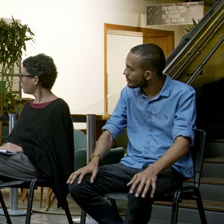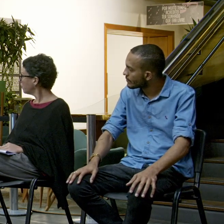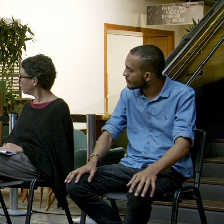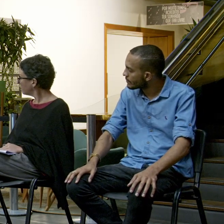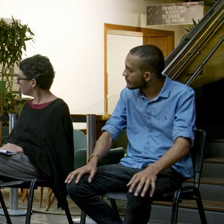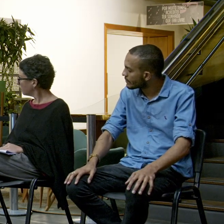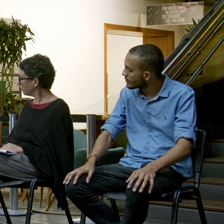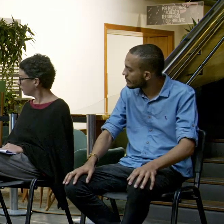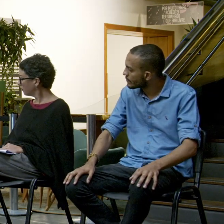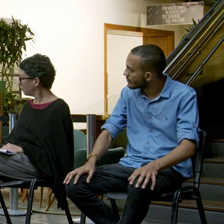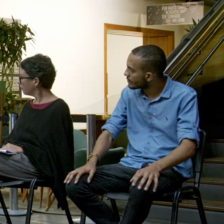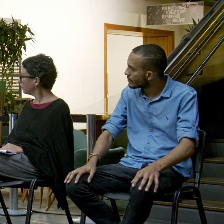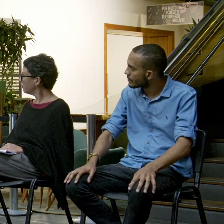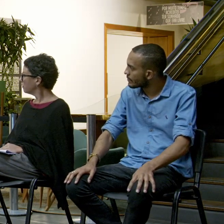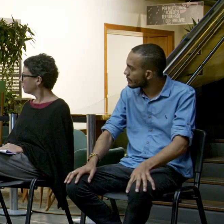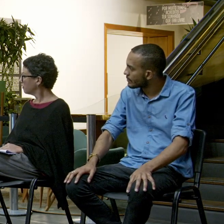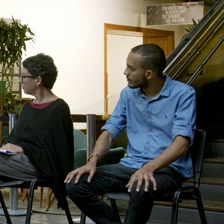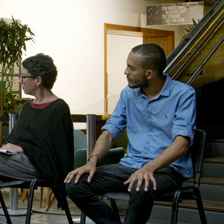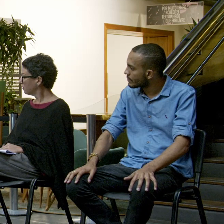Será que a gente troca de lugar?